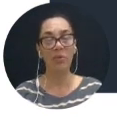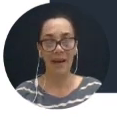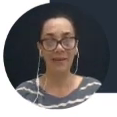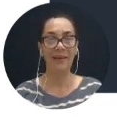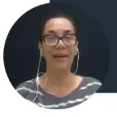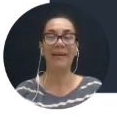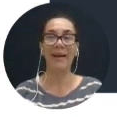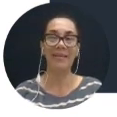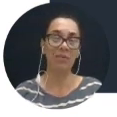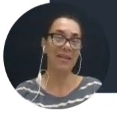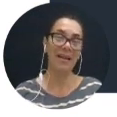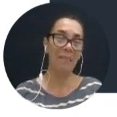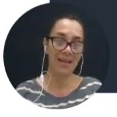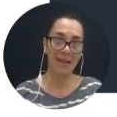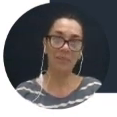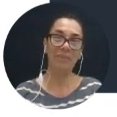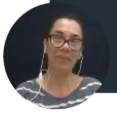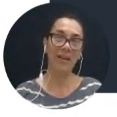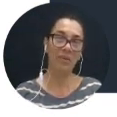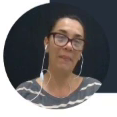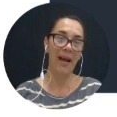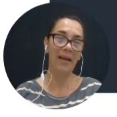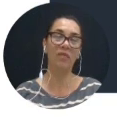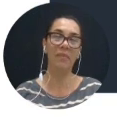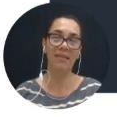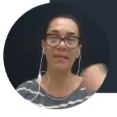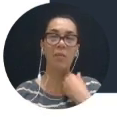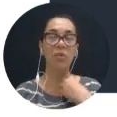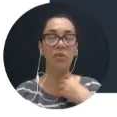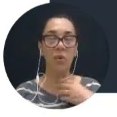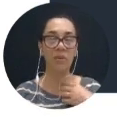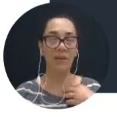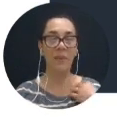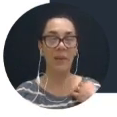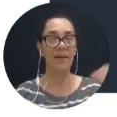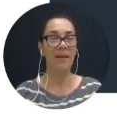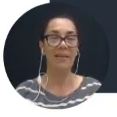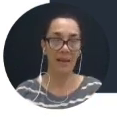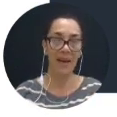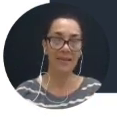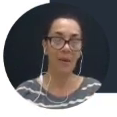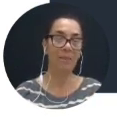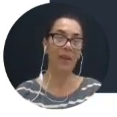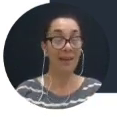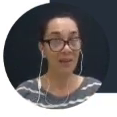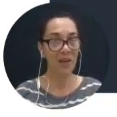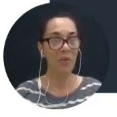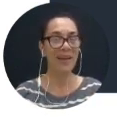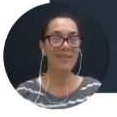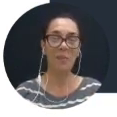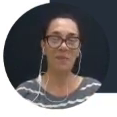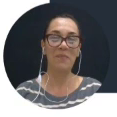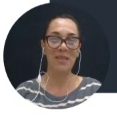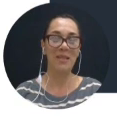muito pautada na questão da silabação, né? Do trabalho de alfabetização muito voltado para silabação. E aí